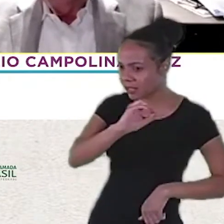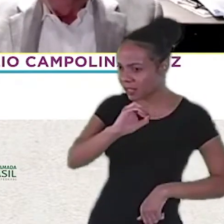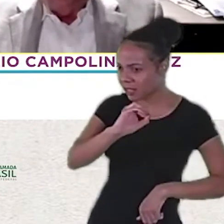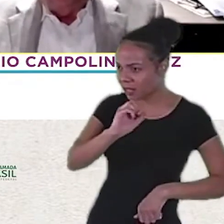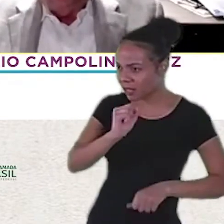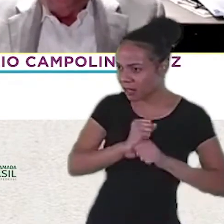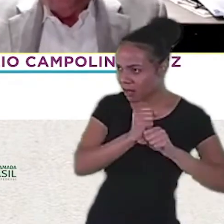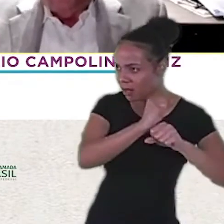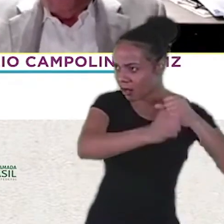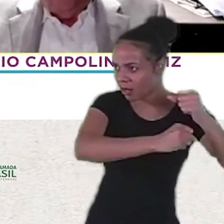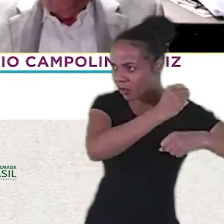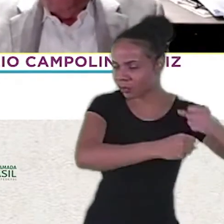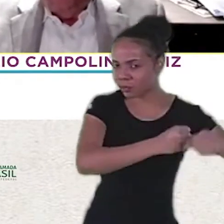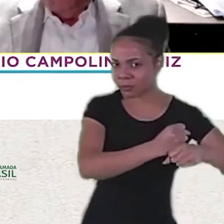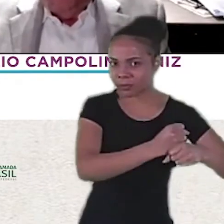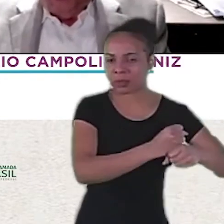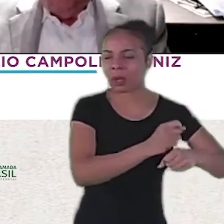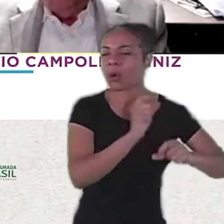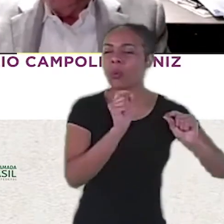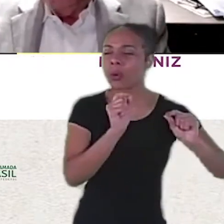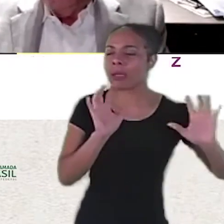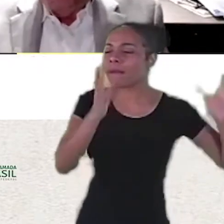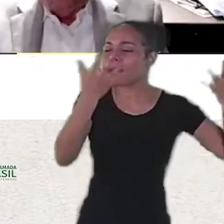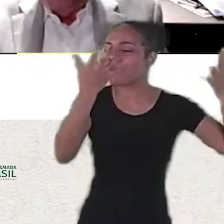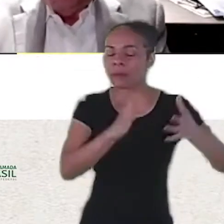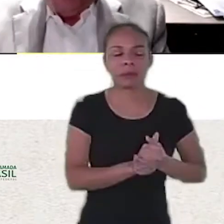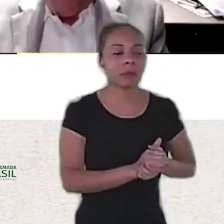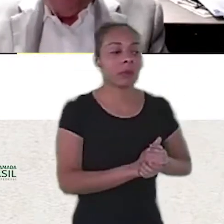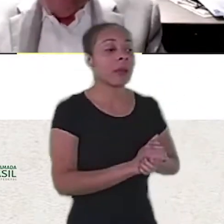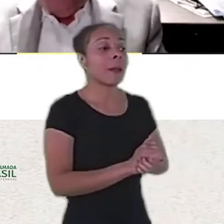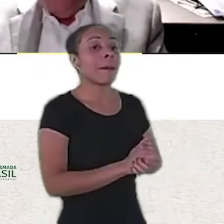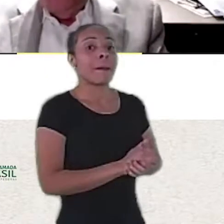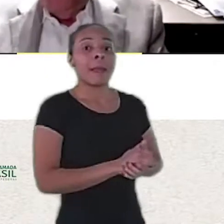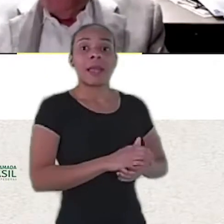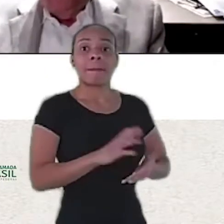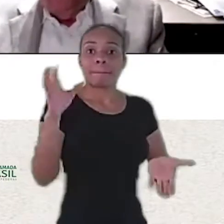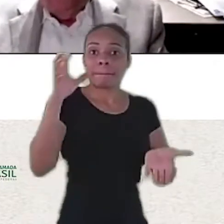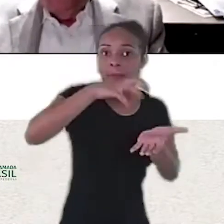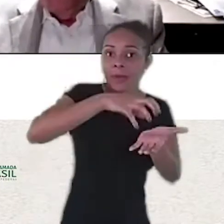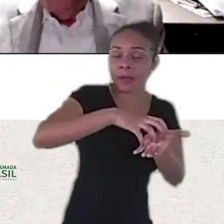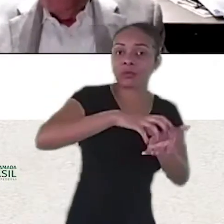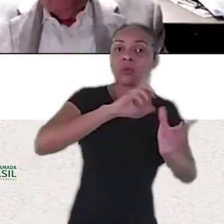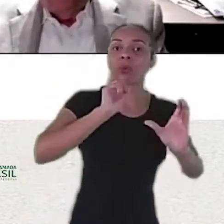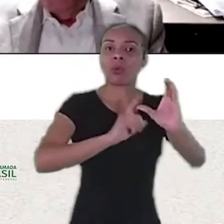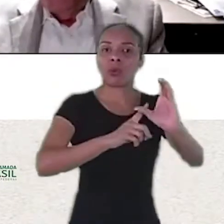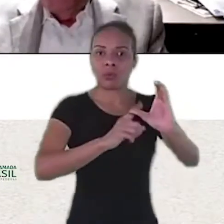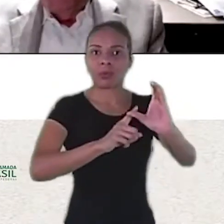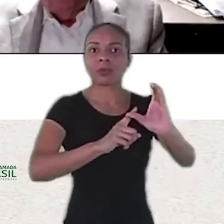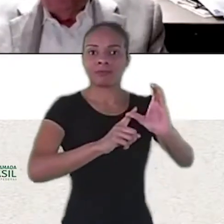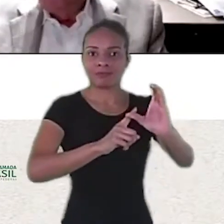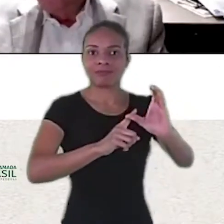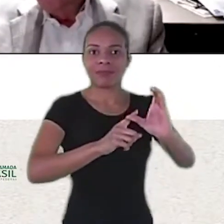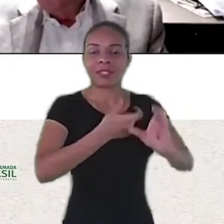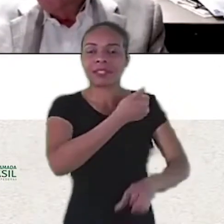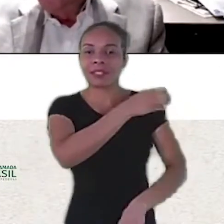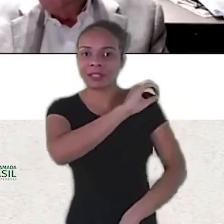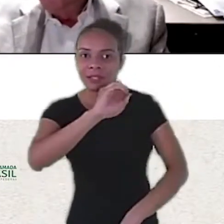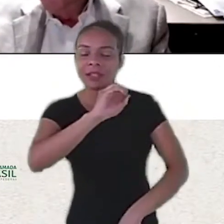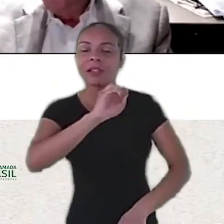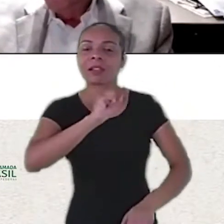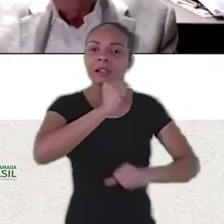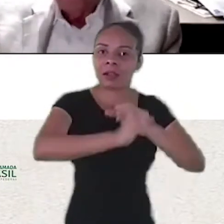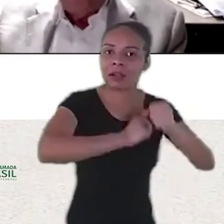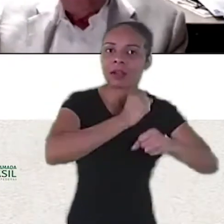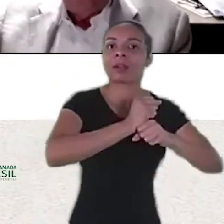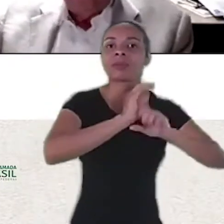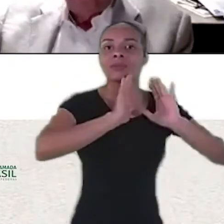do Partido Comunista Chinês. Entendi. 1922, será o ano que vem. Perfeito. Barreto, nós já estamos